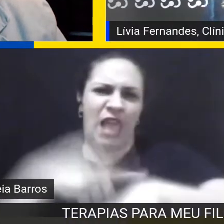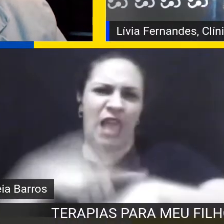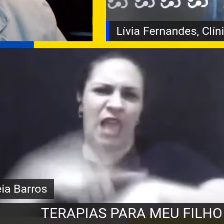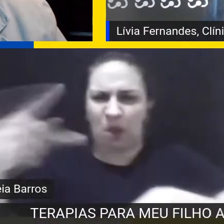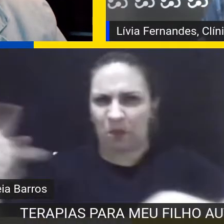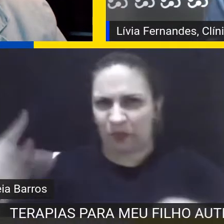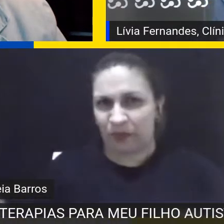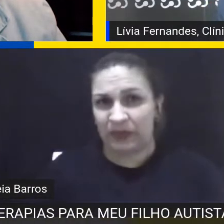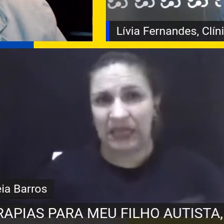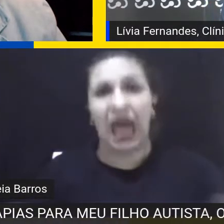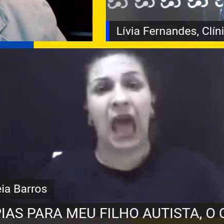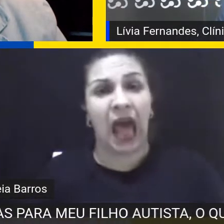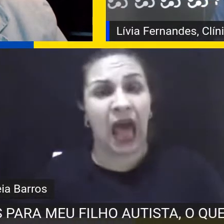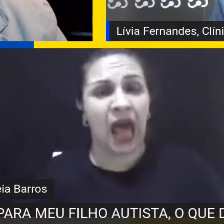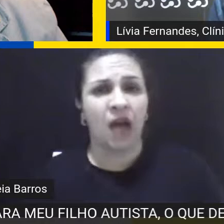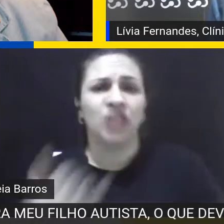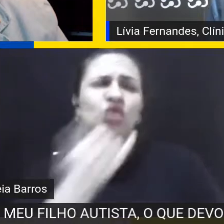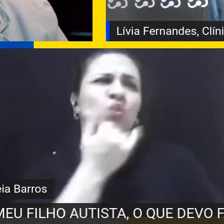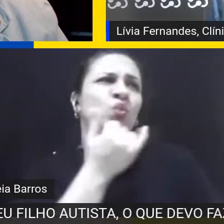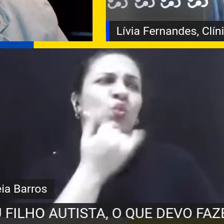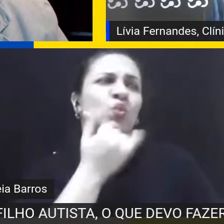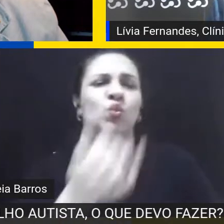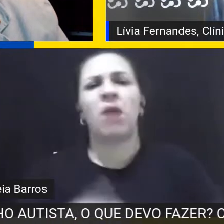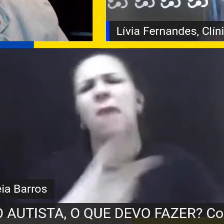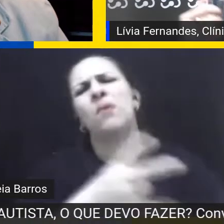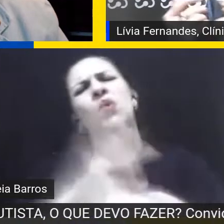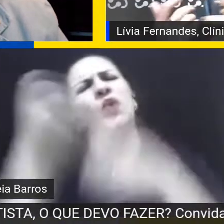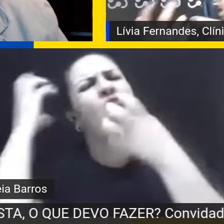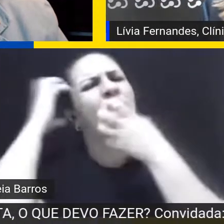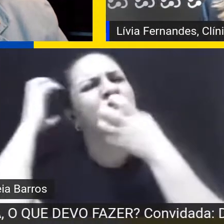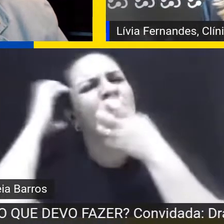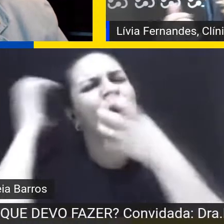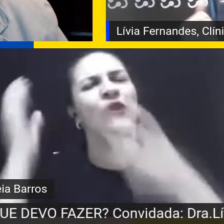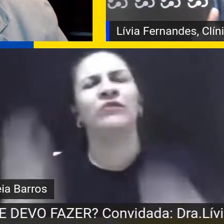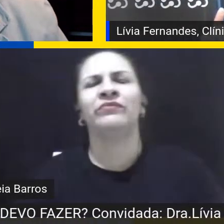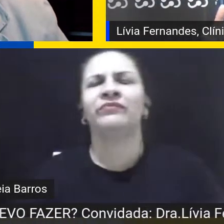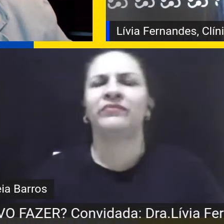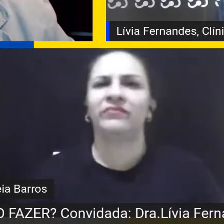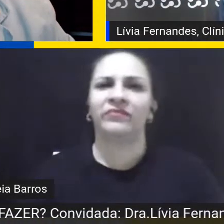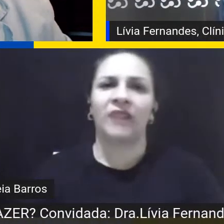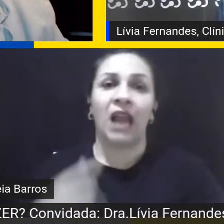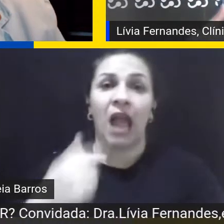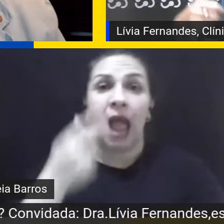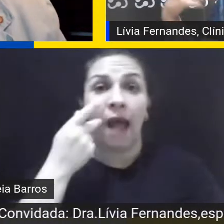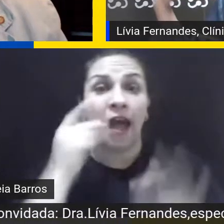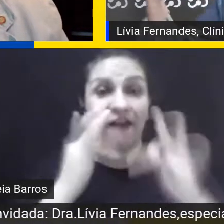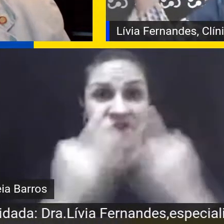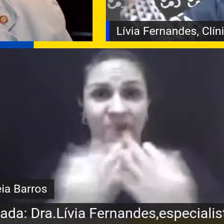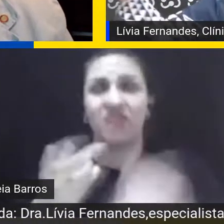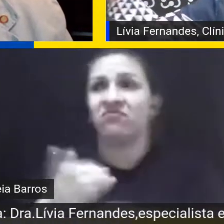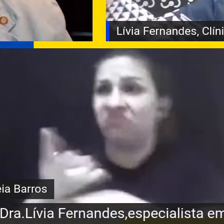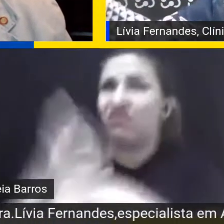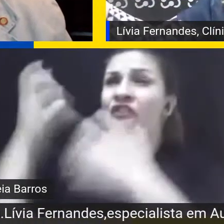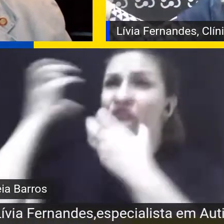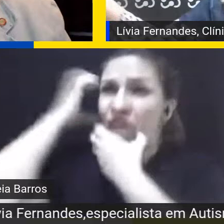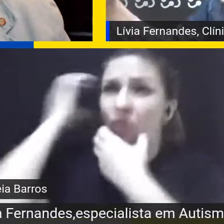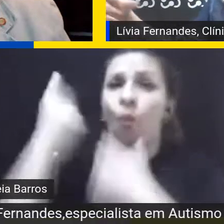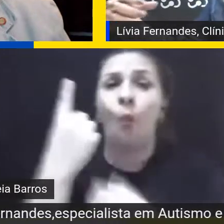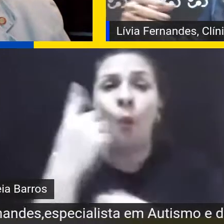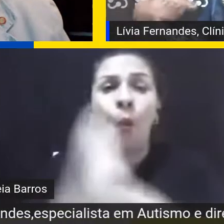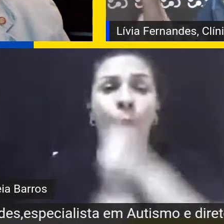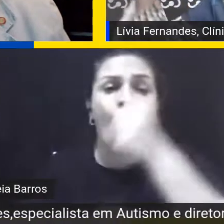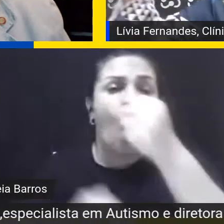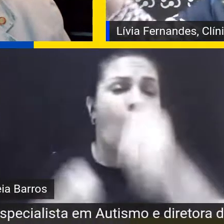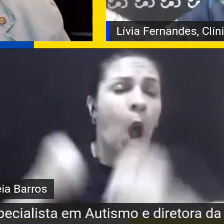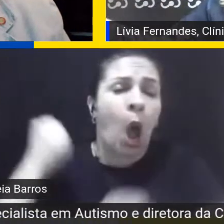então, não, procura um fono. Aí o pai vai, procura o fono. Aí o pai, às vezes, fica 1 ano no fono,